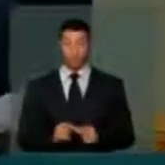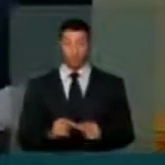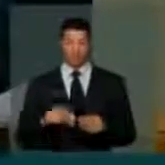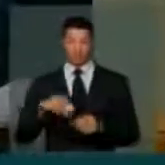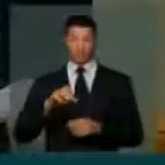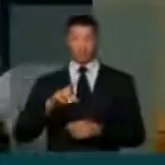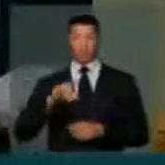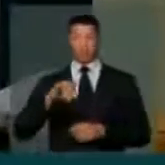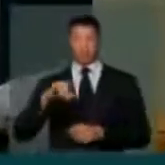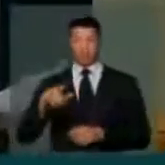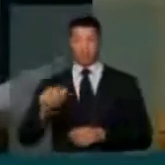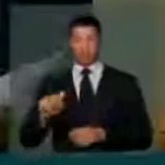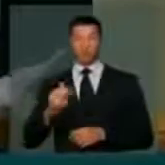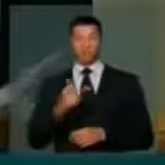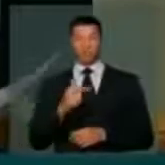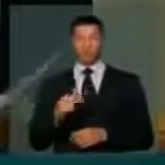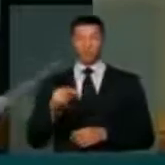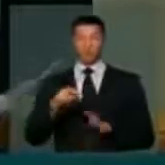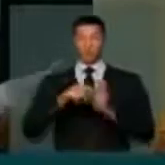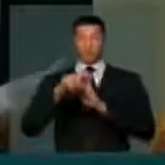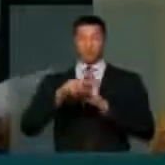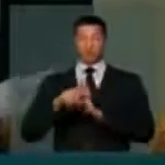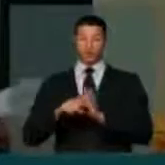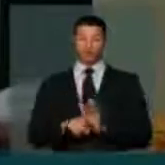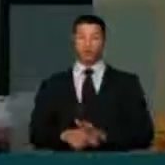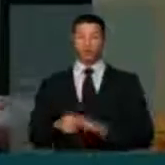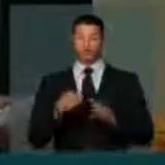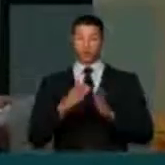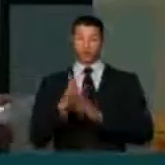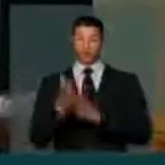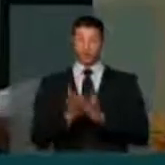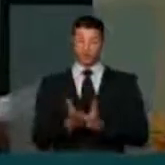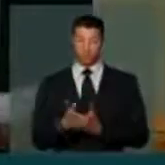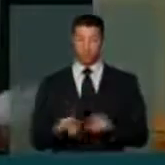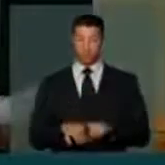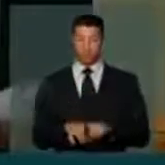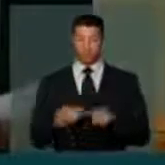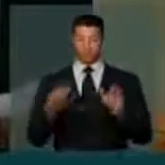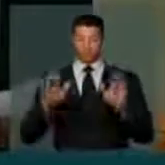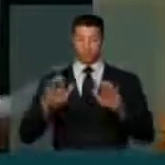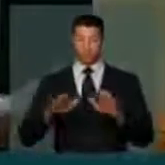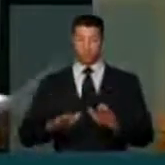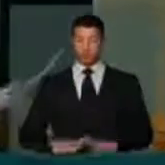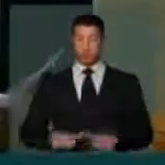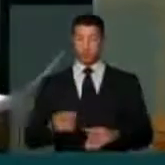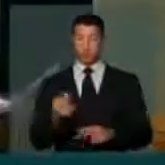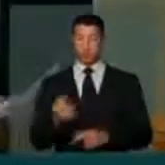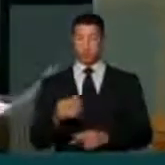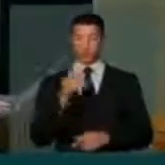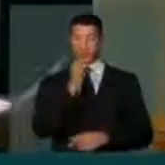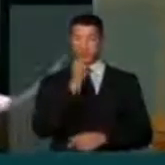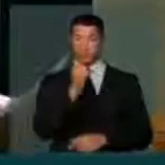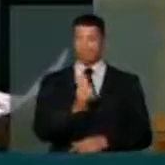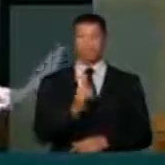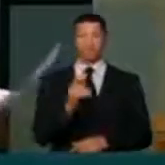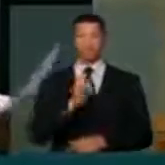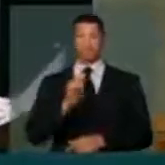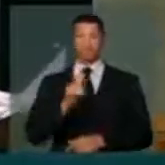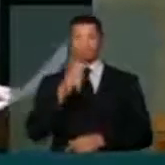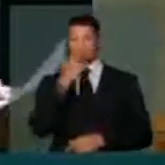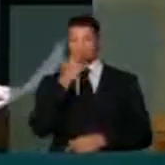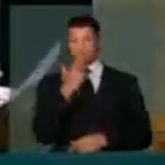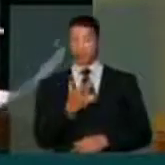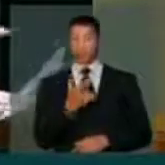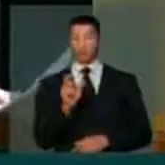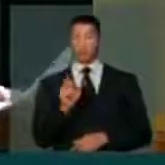medida eleitoreira, sem uma análise, sem um planejamento, em reduzir o preço da energia elétrica, não